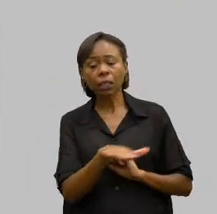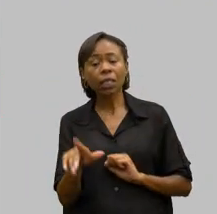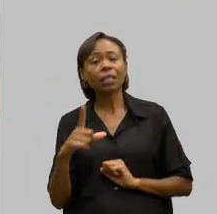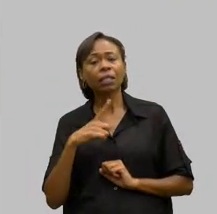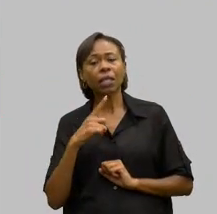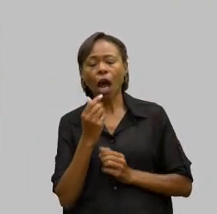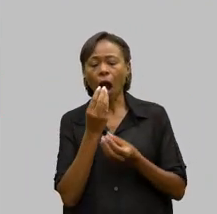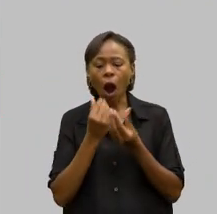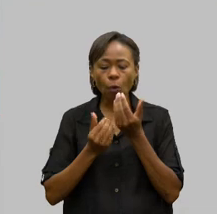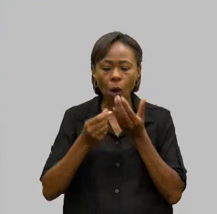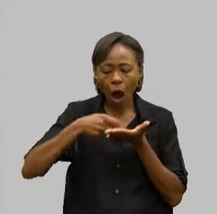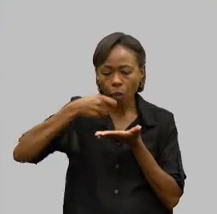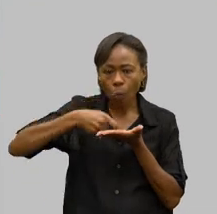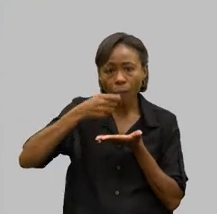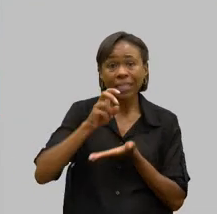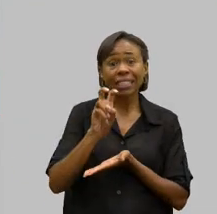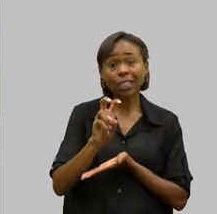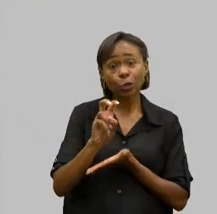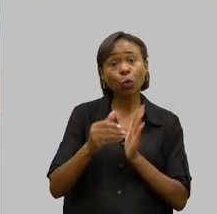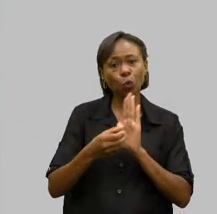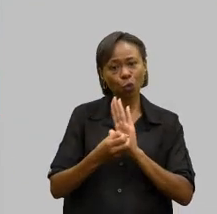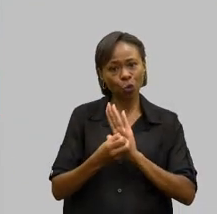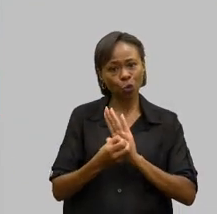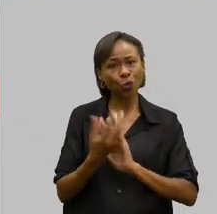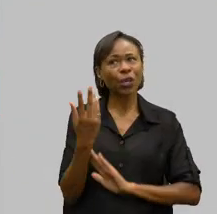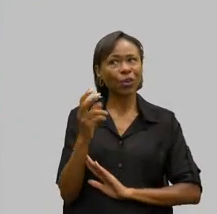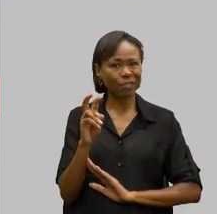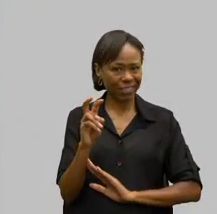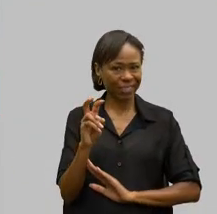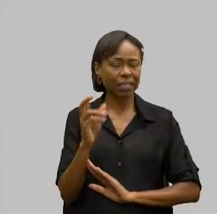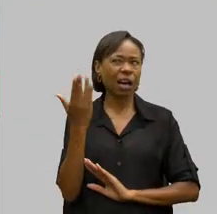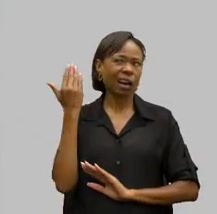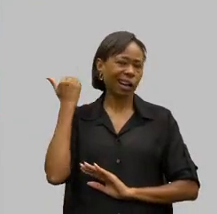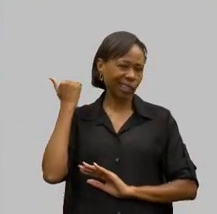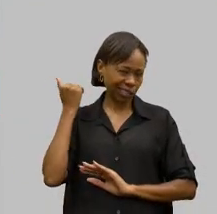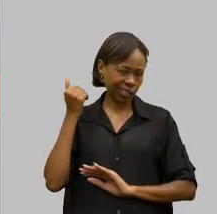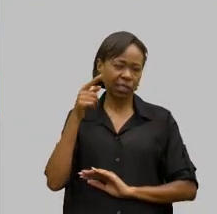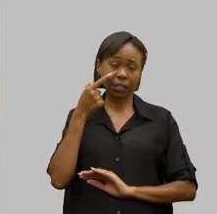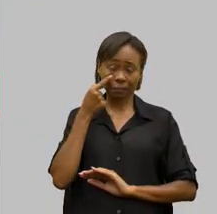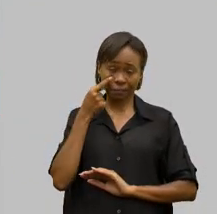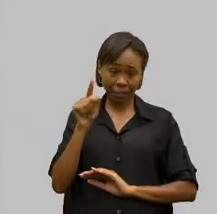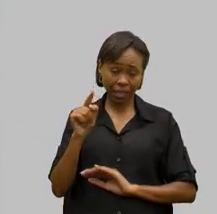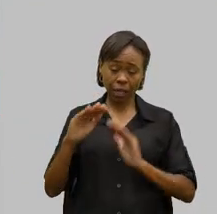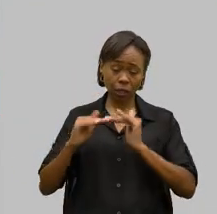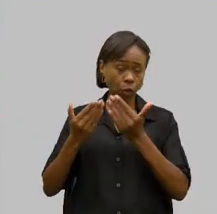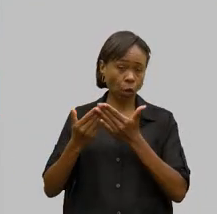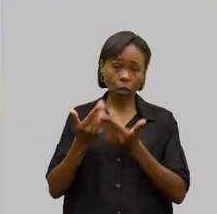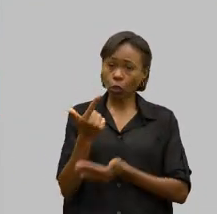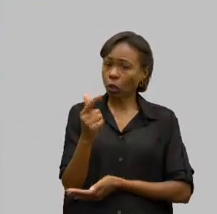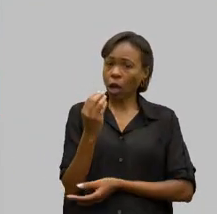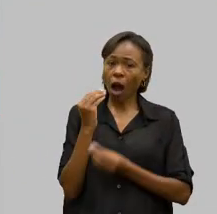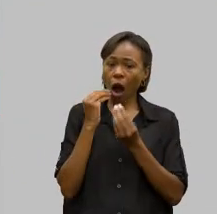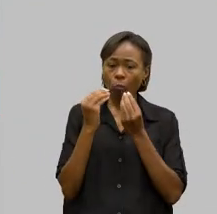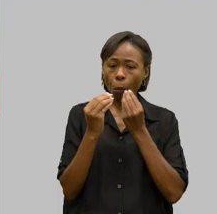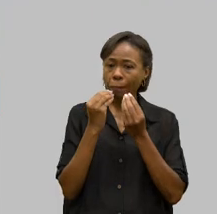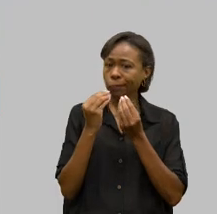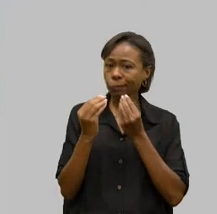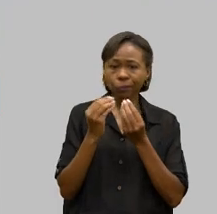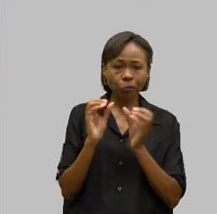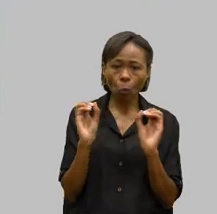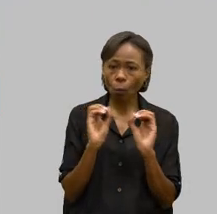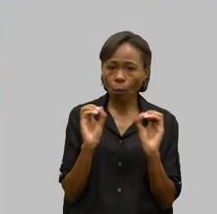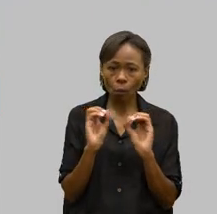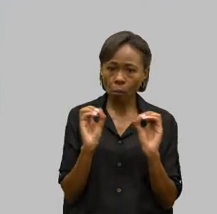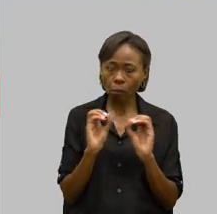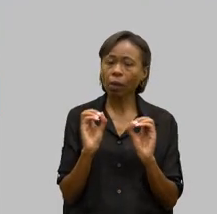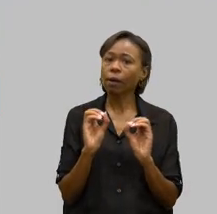não muito tempo atrás, nós víamos escolas sem merenda, e era um transtorno, e muitas